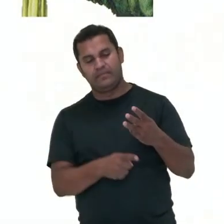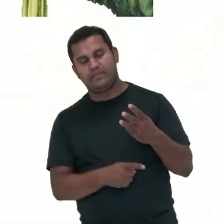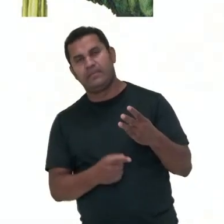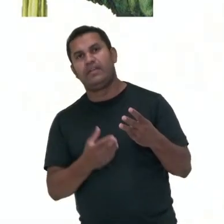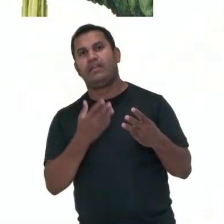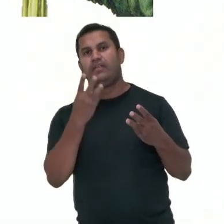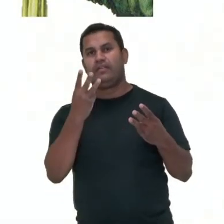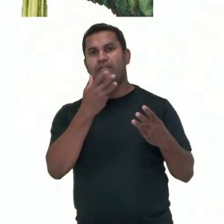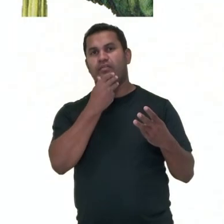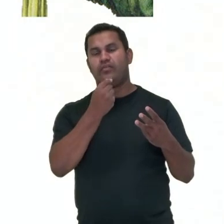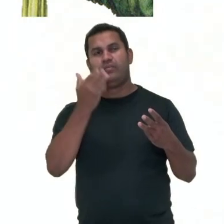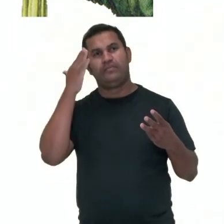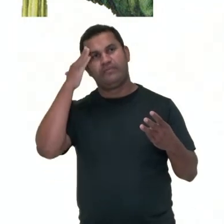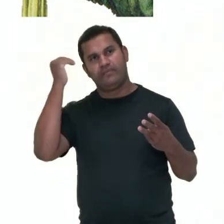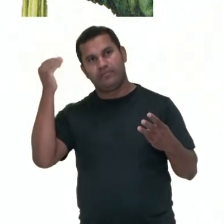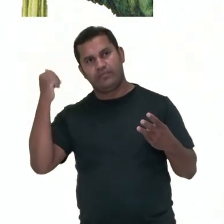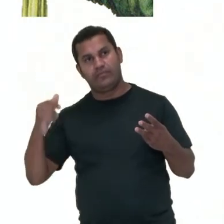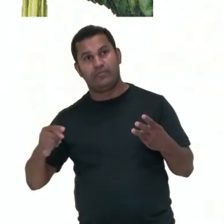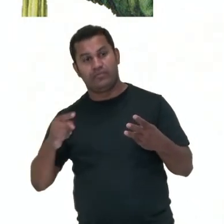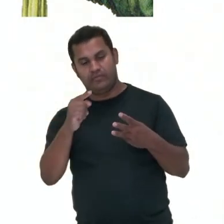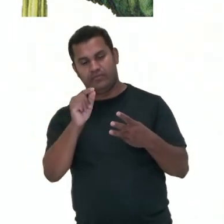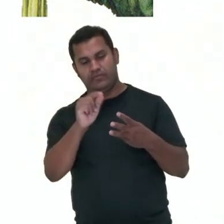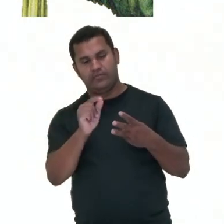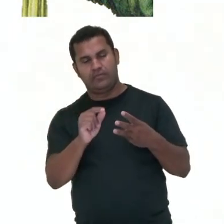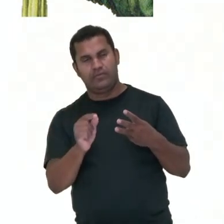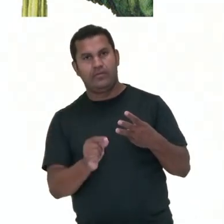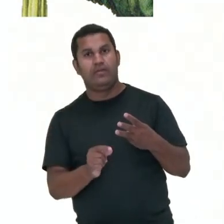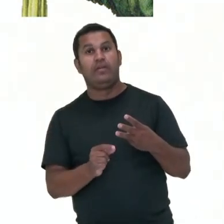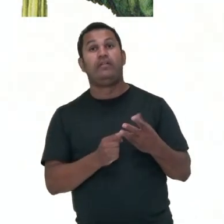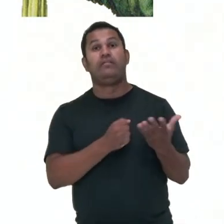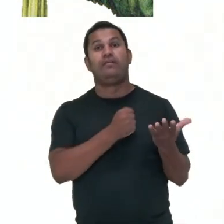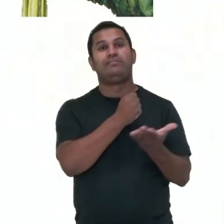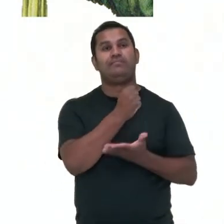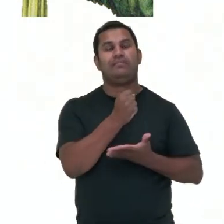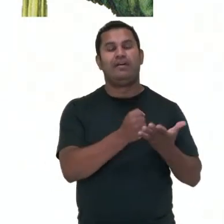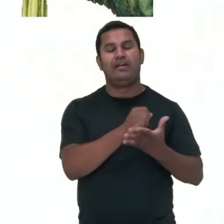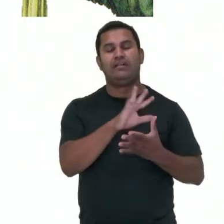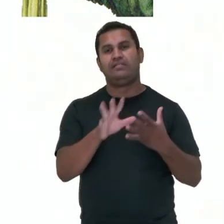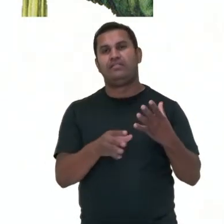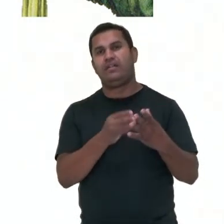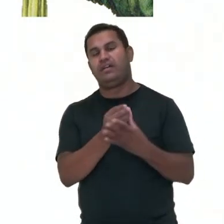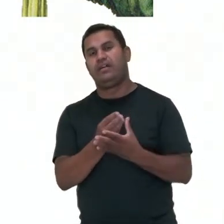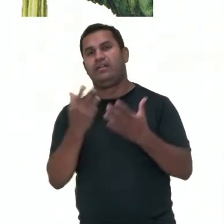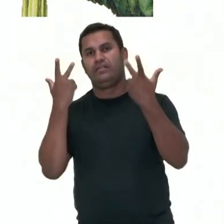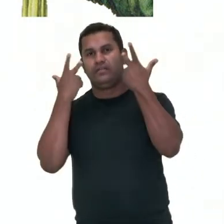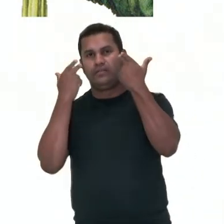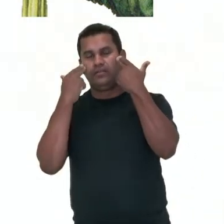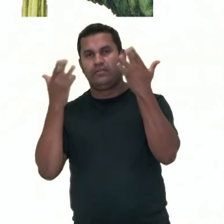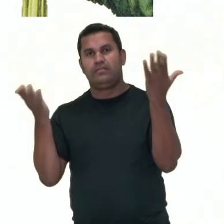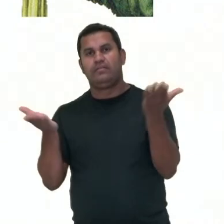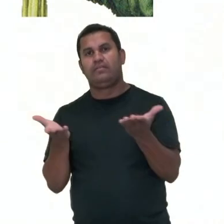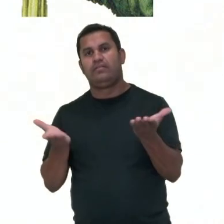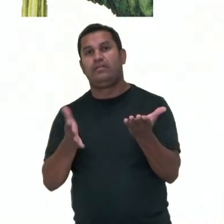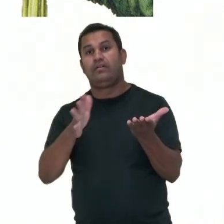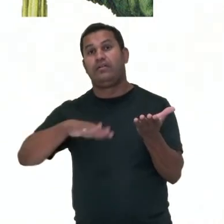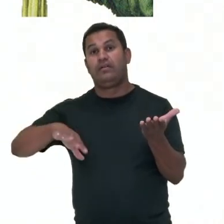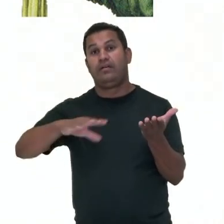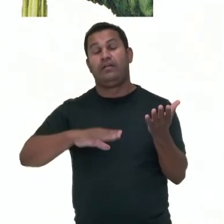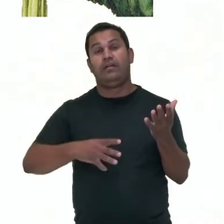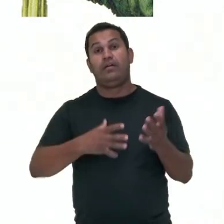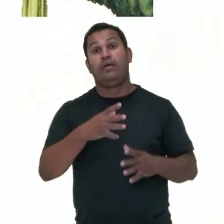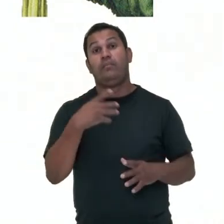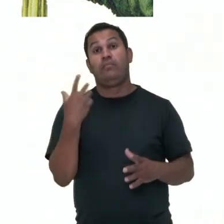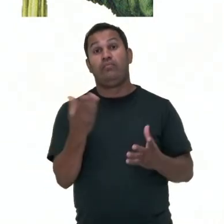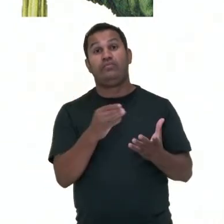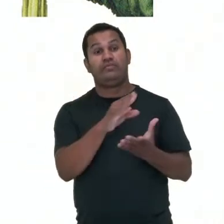Van Gogh. Podemos perceber que esses artistas trouxeram as bases da arte moderna, dando inspiração para novos movimentos artísticos, tais como o expressionismo de Van Gogh,